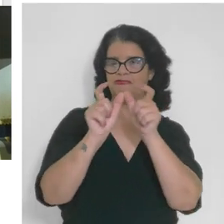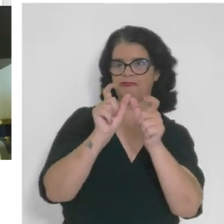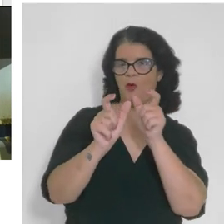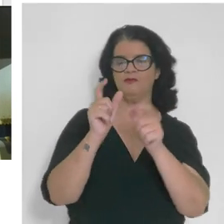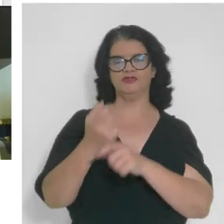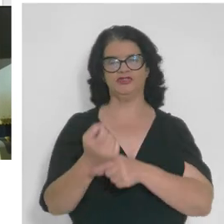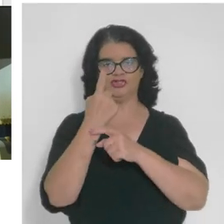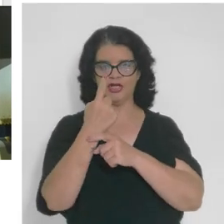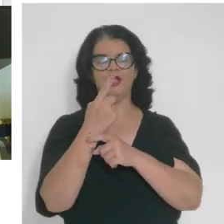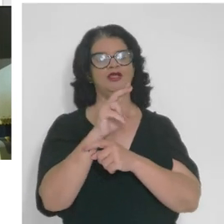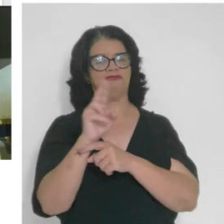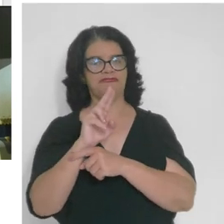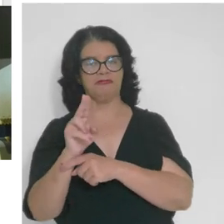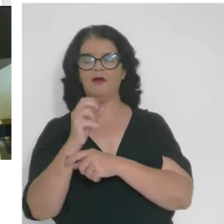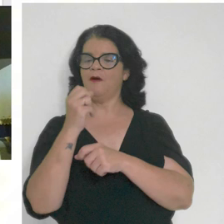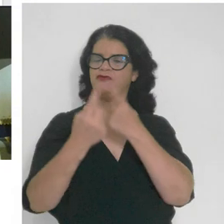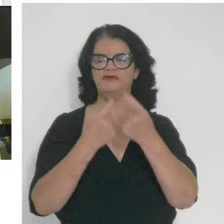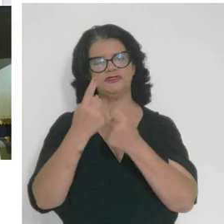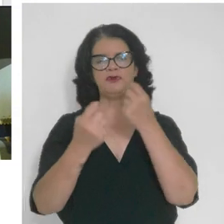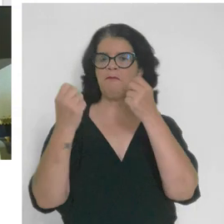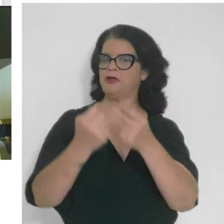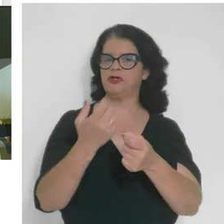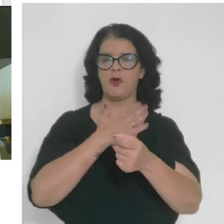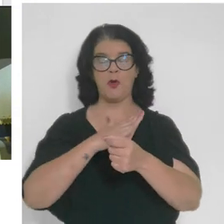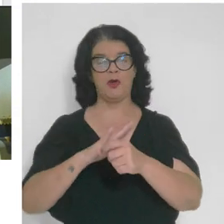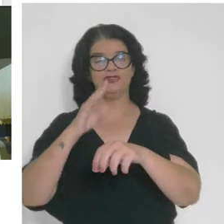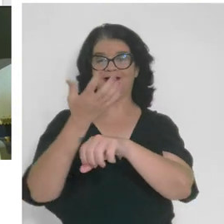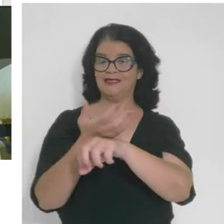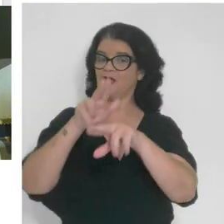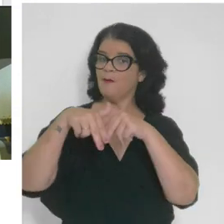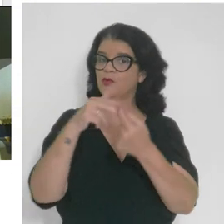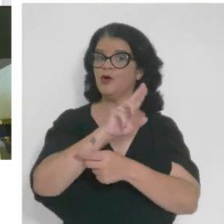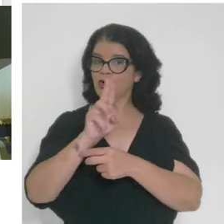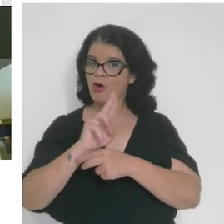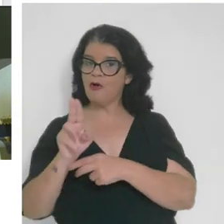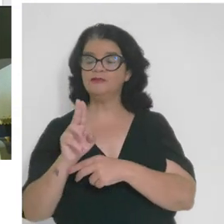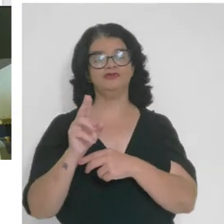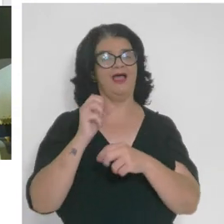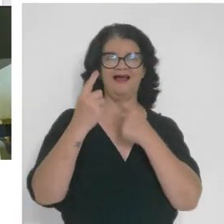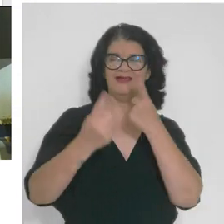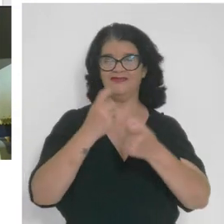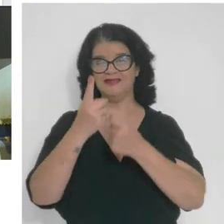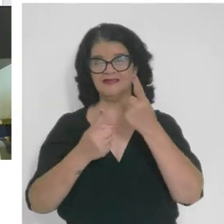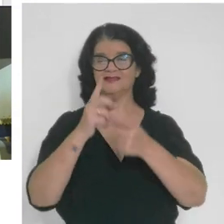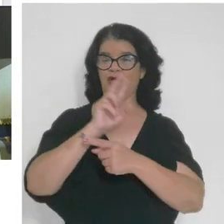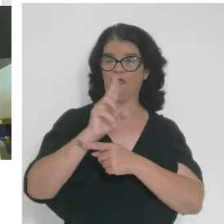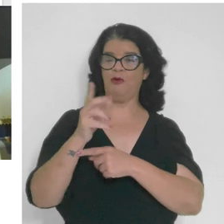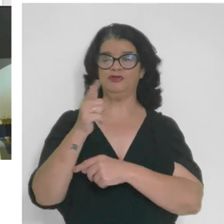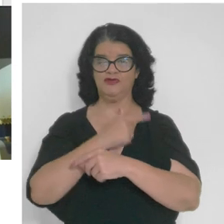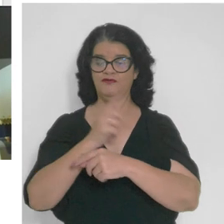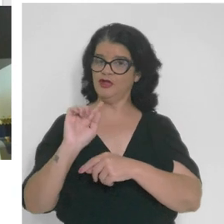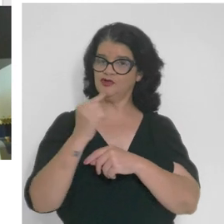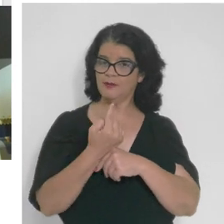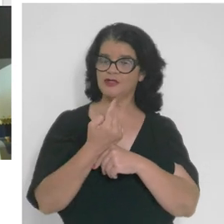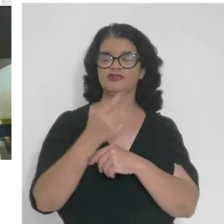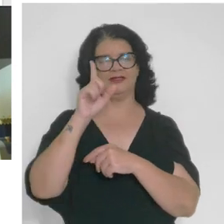né? E muitas vezes vocês podem não gostar da disciplina por causa desses nomes, tá? Que às vezes são nomes que são feios para a